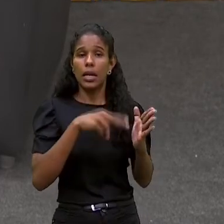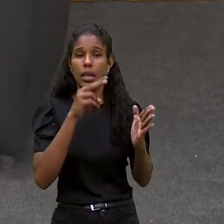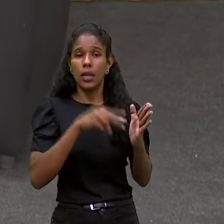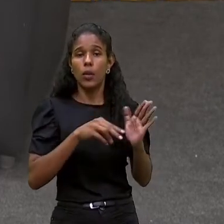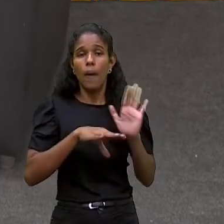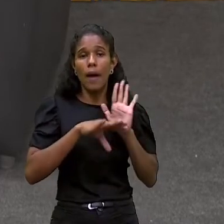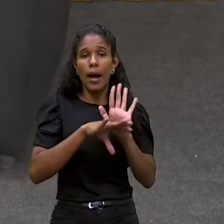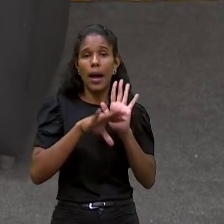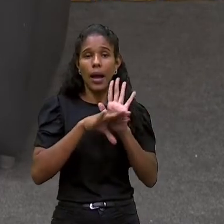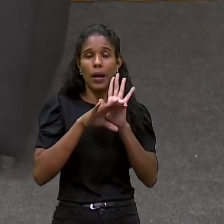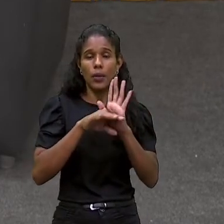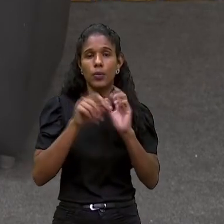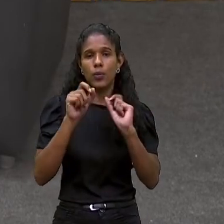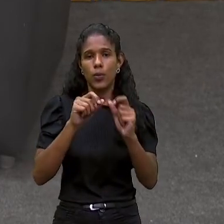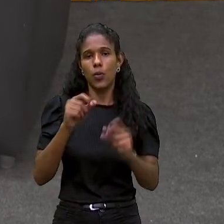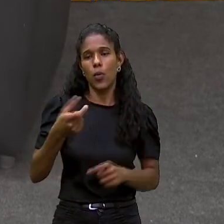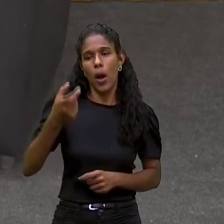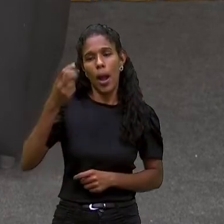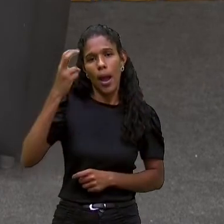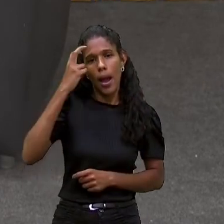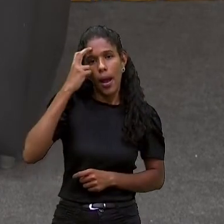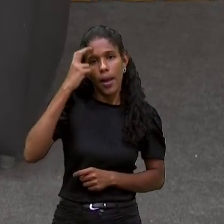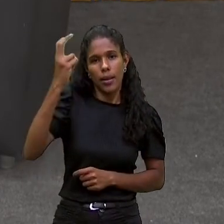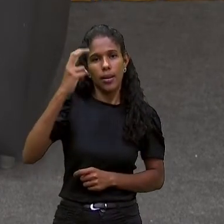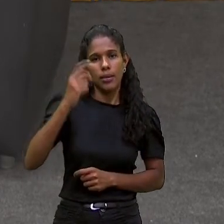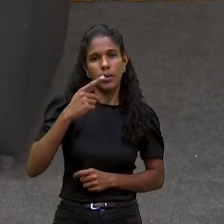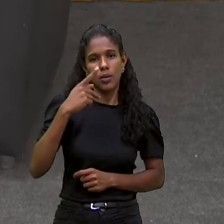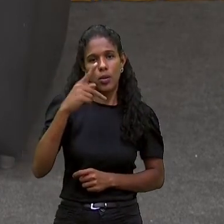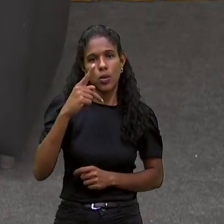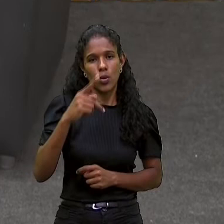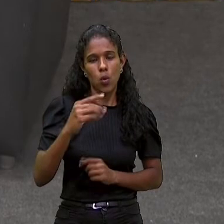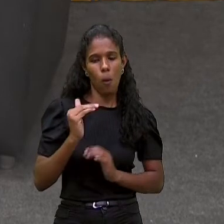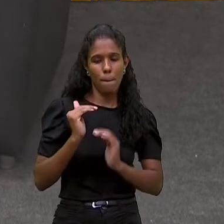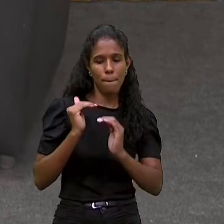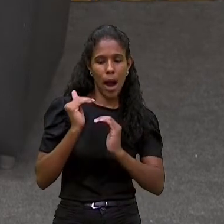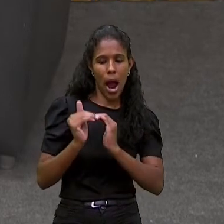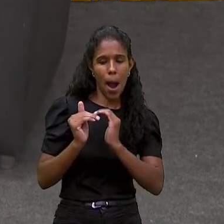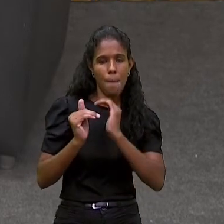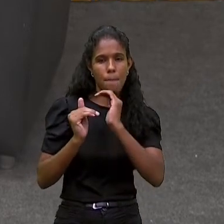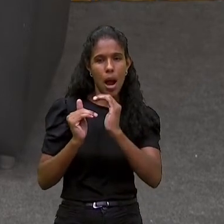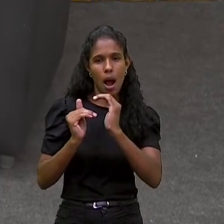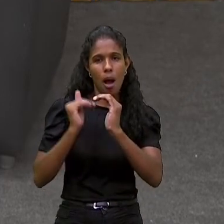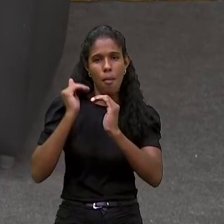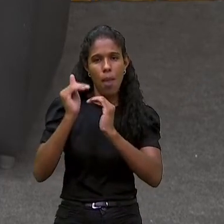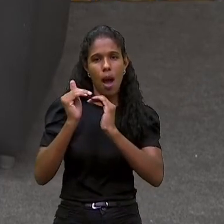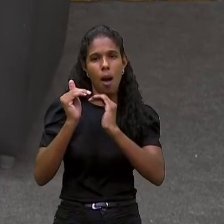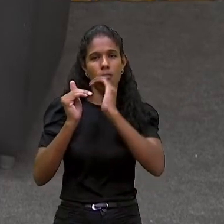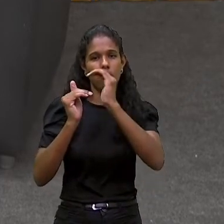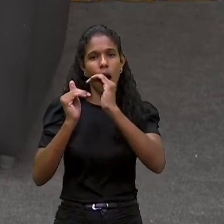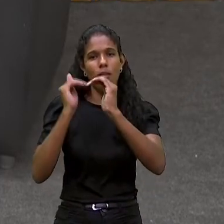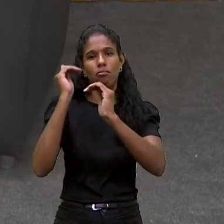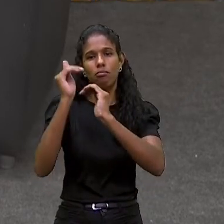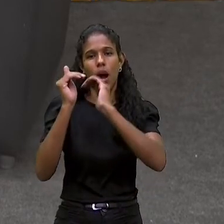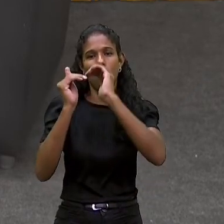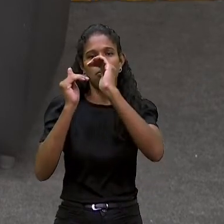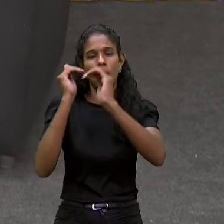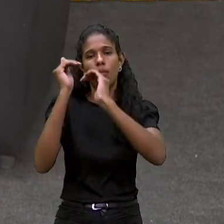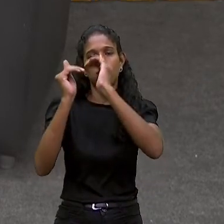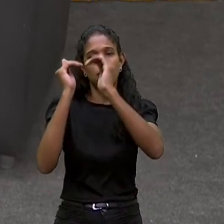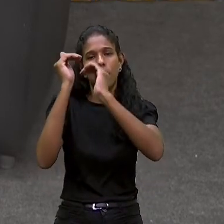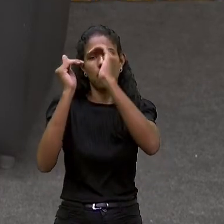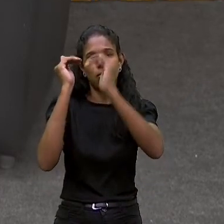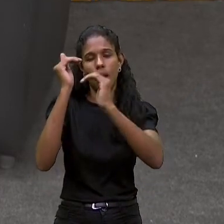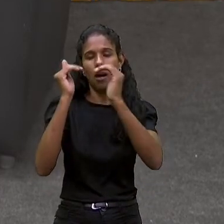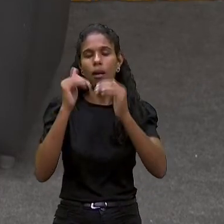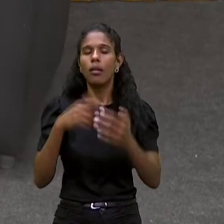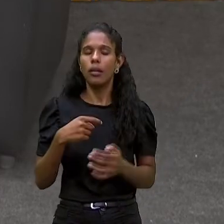seja construída a partir de alguns referenciais que você vai formando na sua mente. Então, é verdade, essa frase tem todo